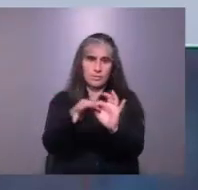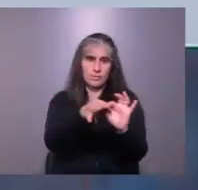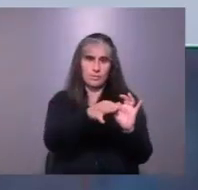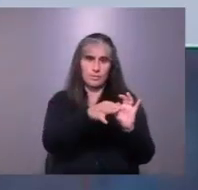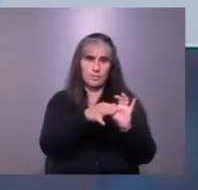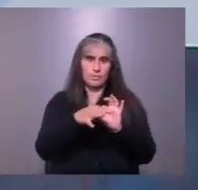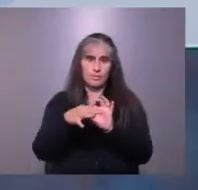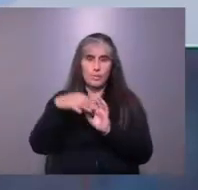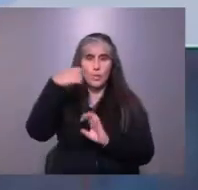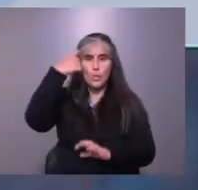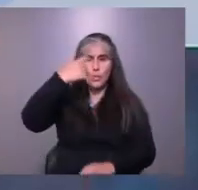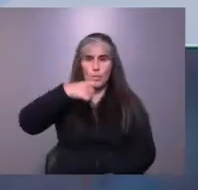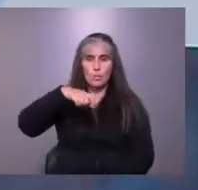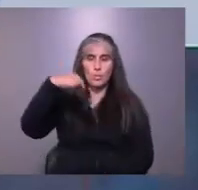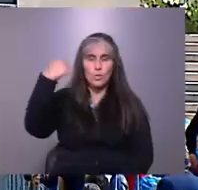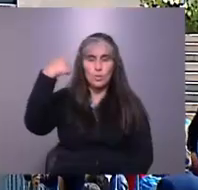corpo.